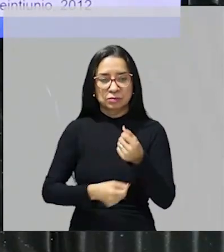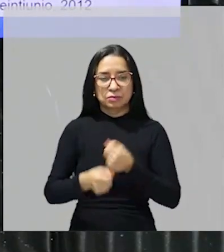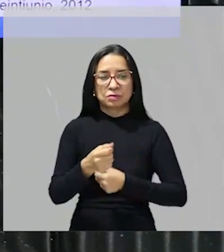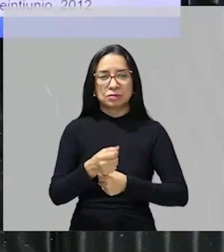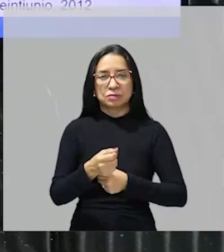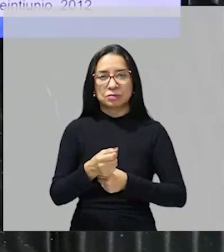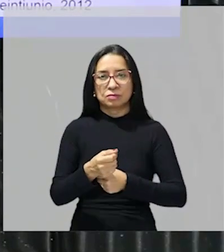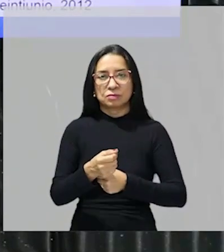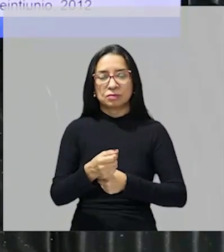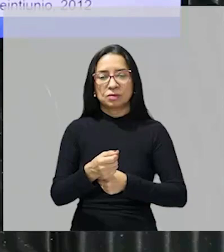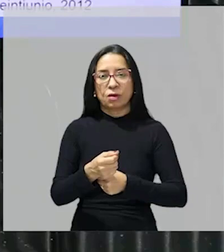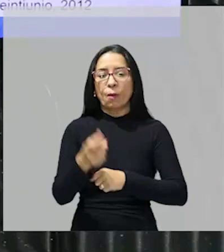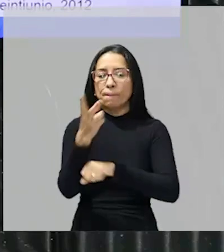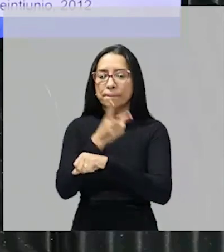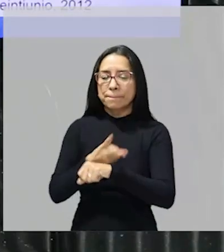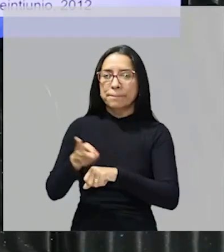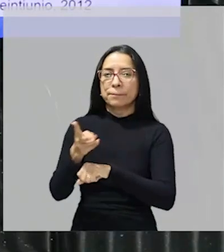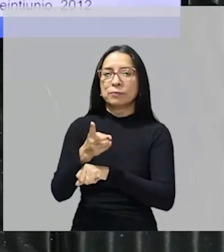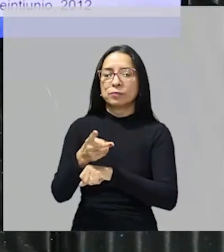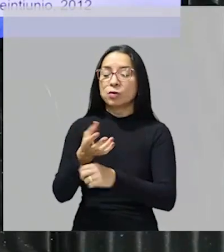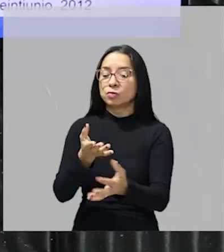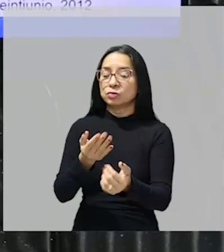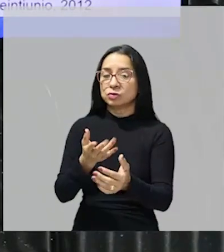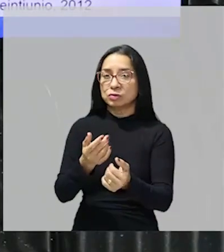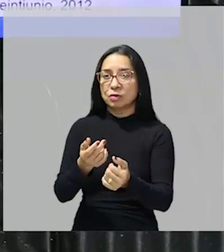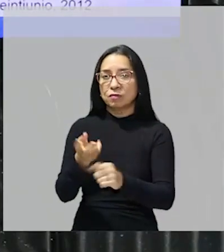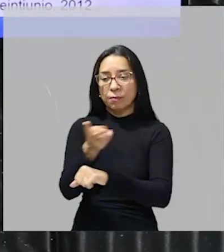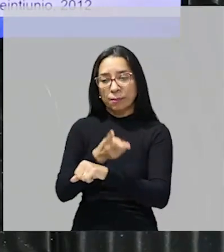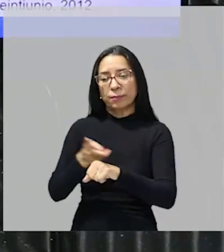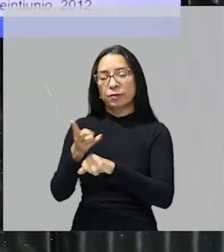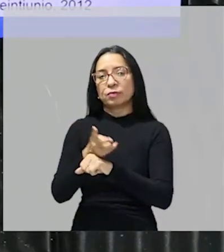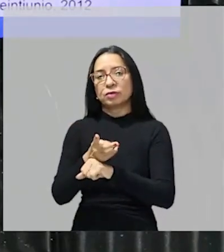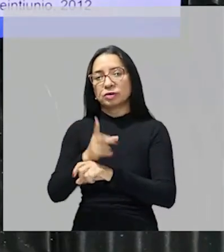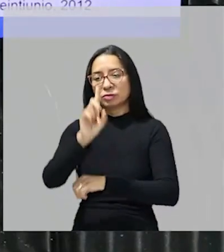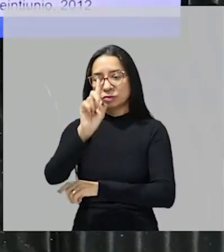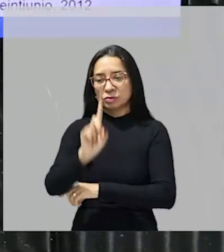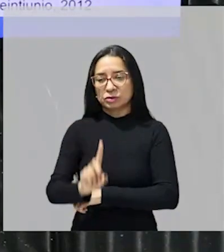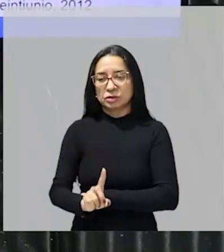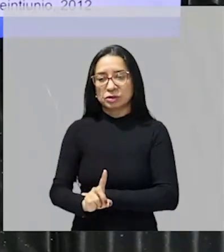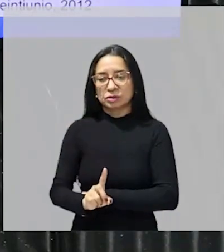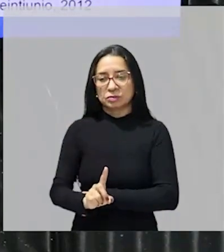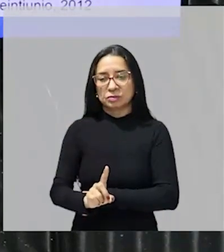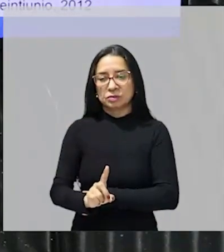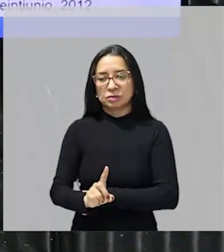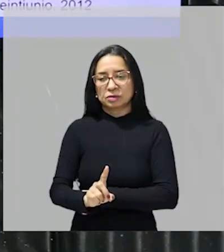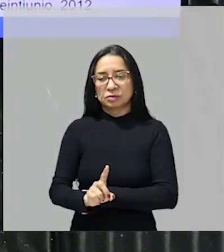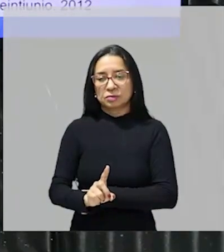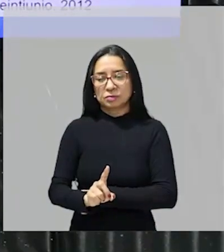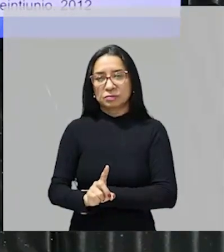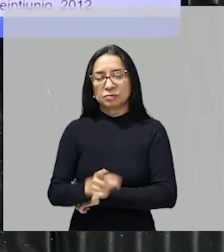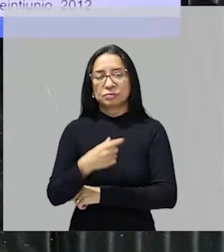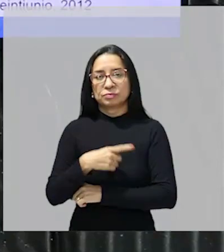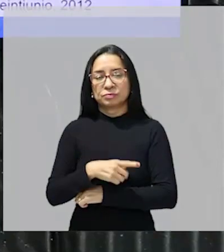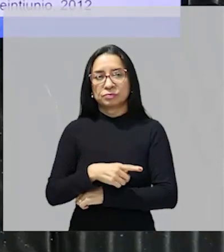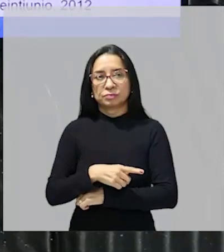direitos, os jovens estavam buscando os direitos deles, né? Aí ele faz uma